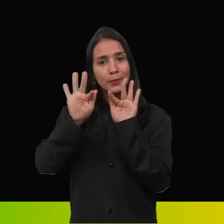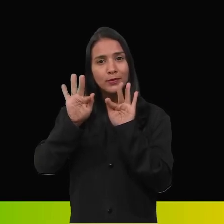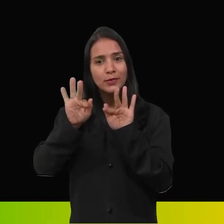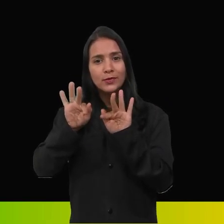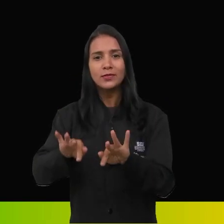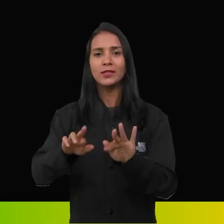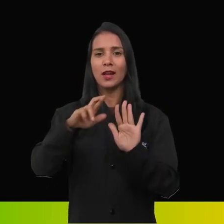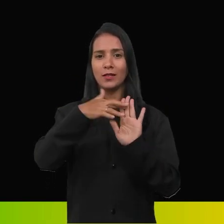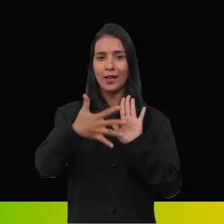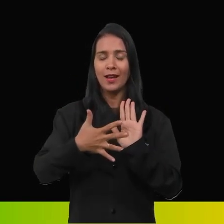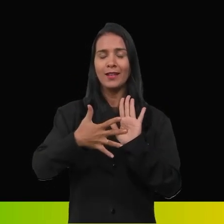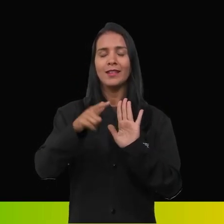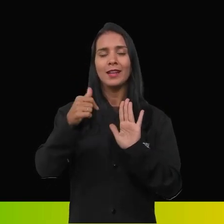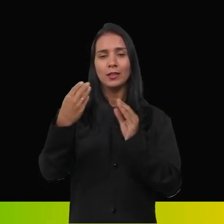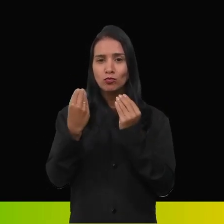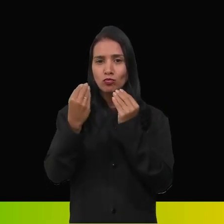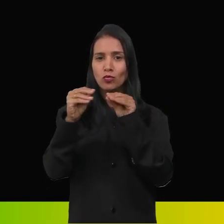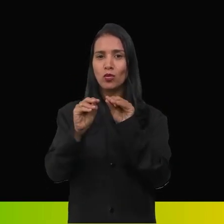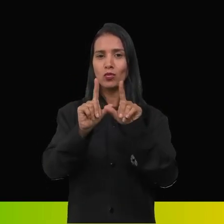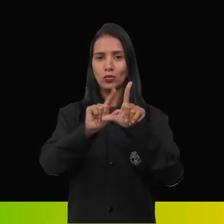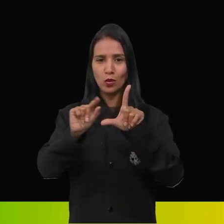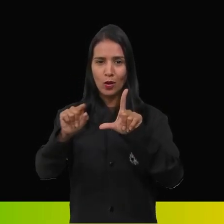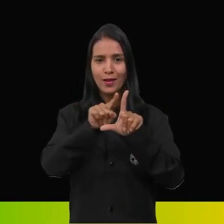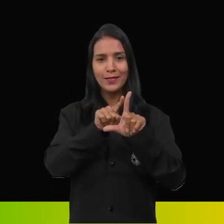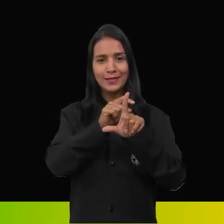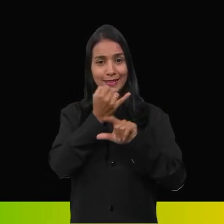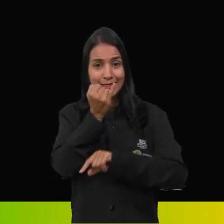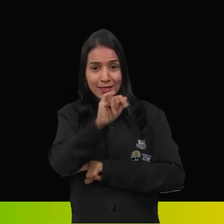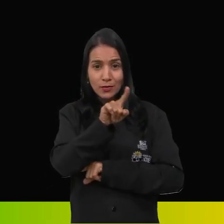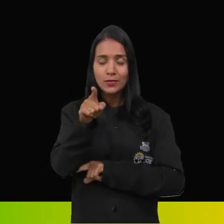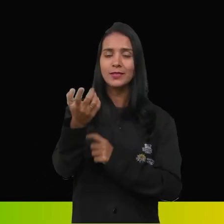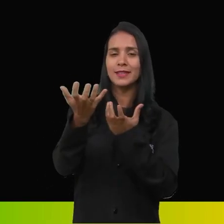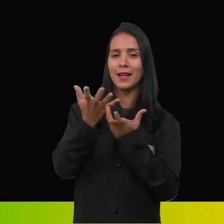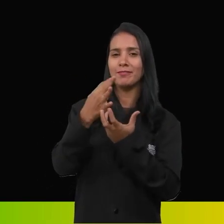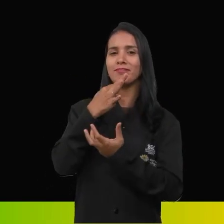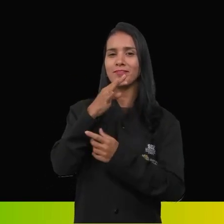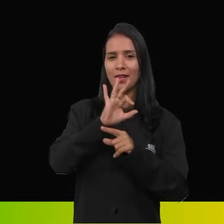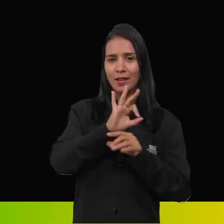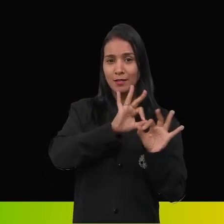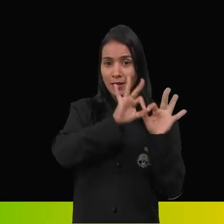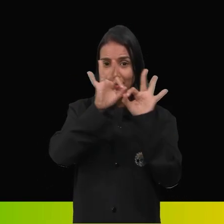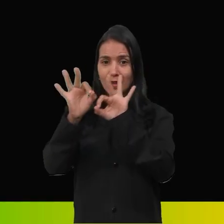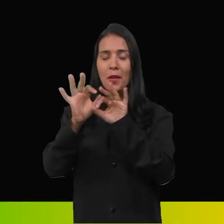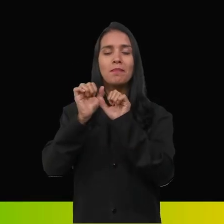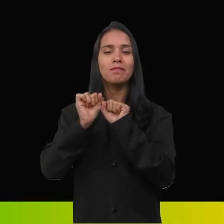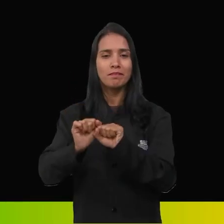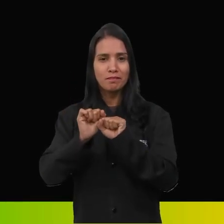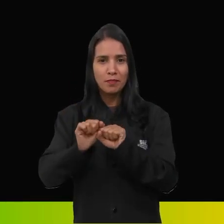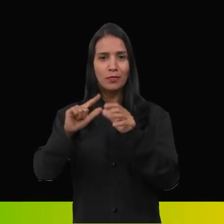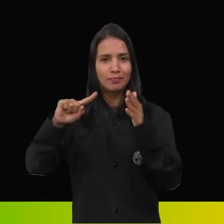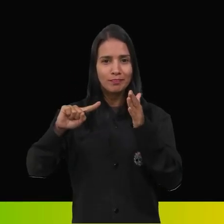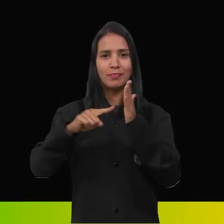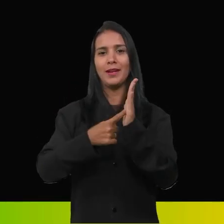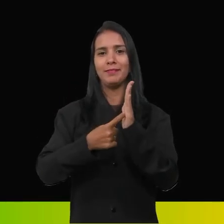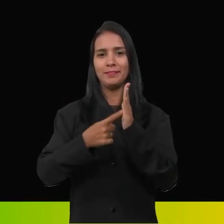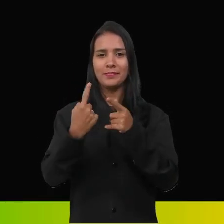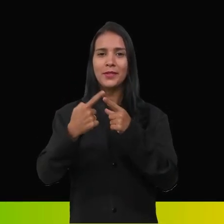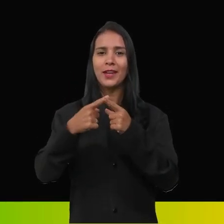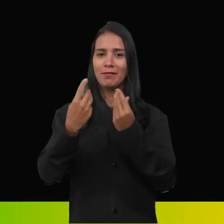o link para você poder acessar, caso você queira conhecer mais sobre essa obra,